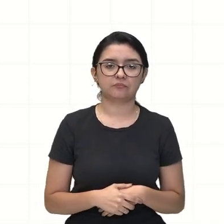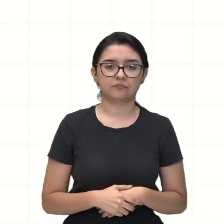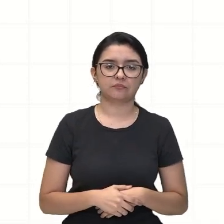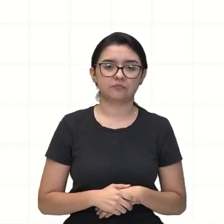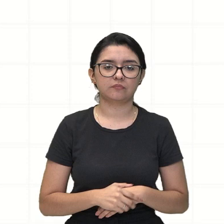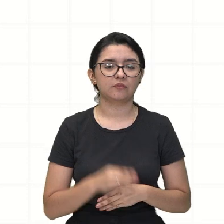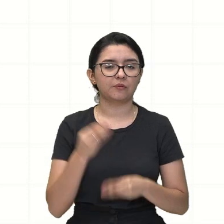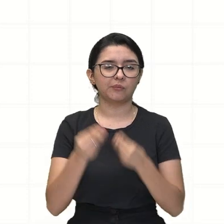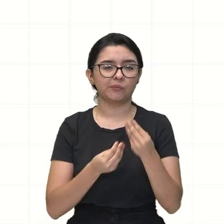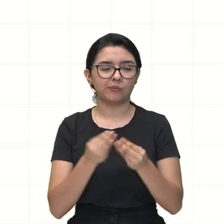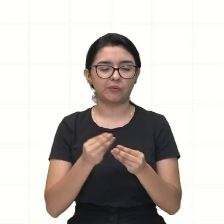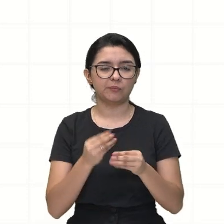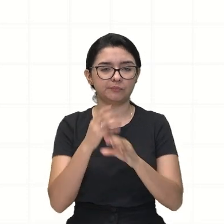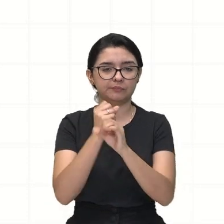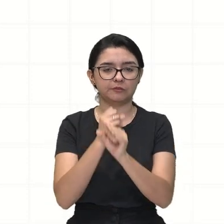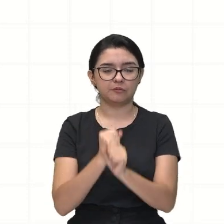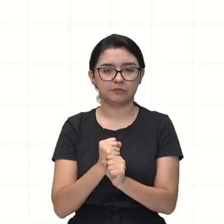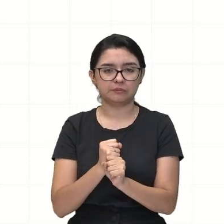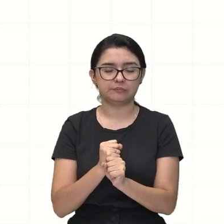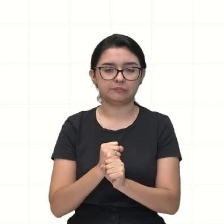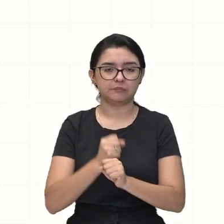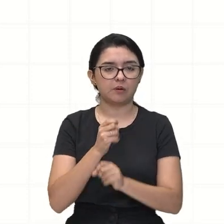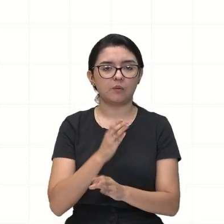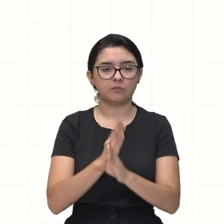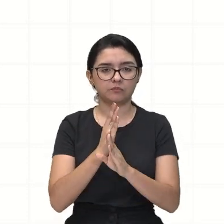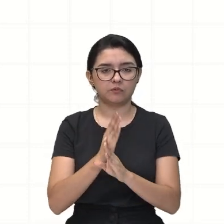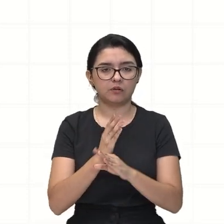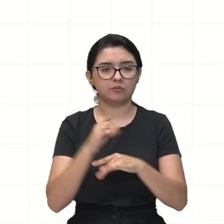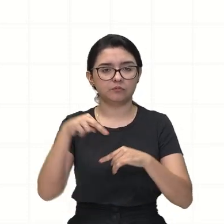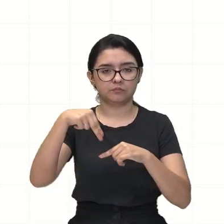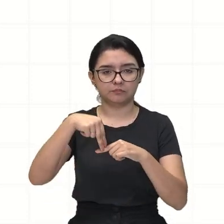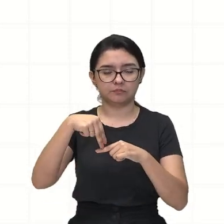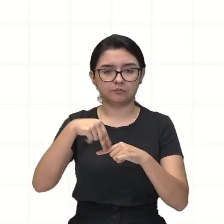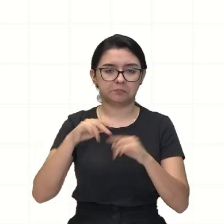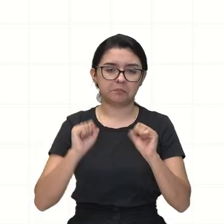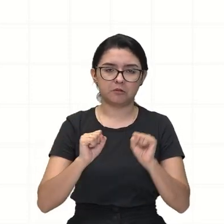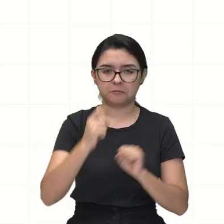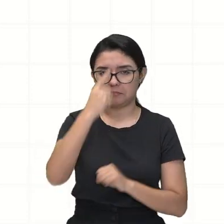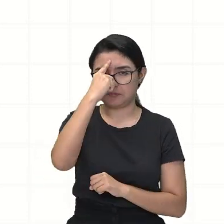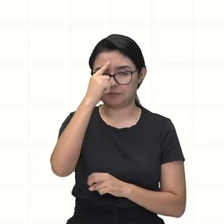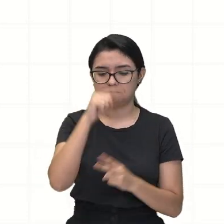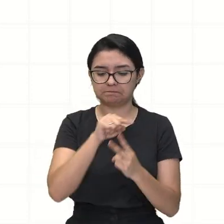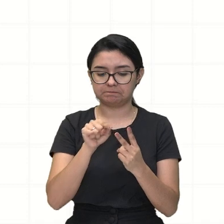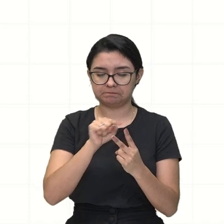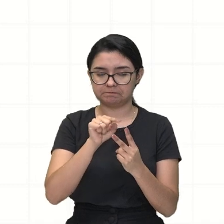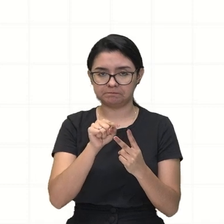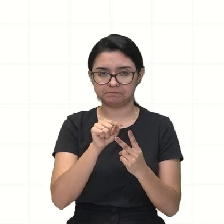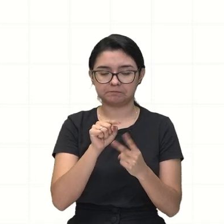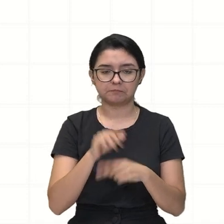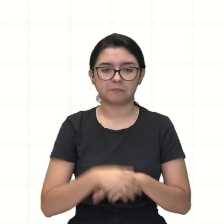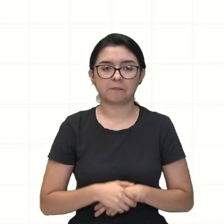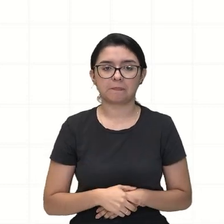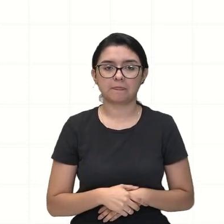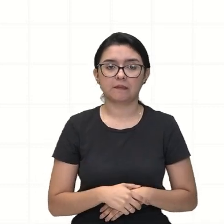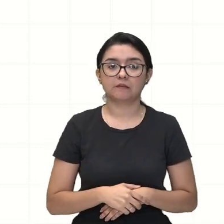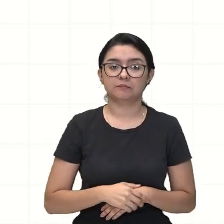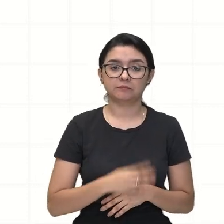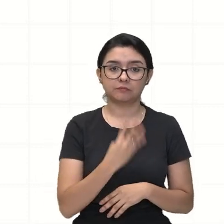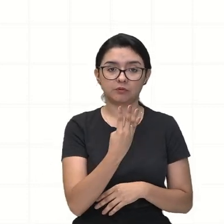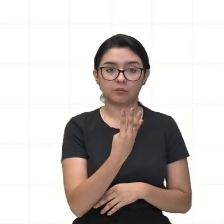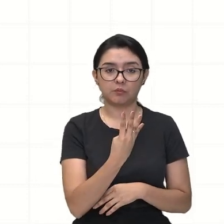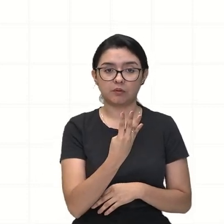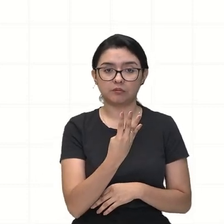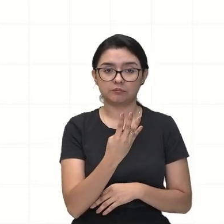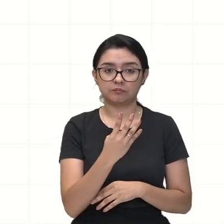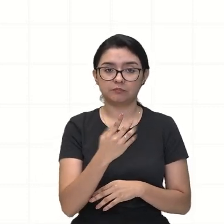é que nós vamos fazer isso? Né? Ora, eu posso pensar de duas formas. Primeira, do 4 para o 20 eu multipliquei